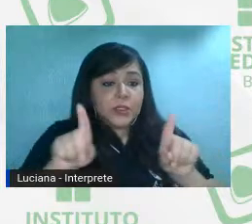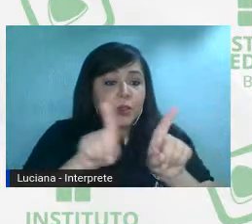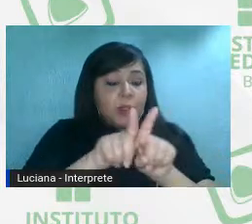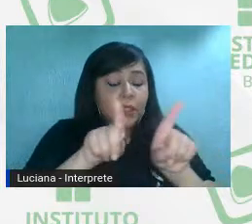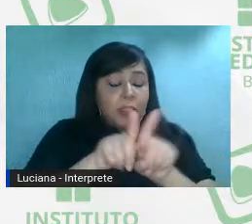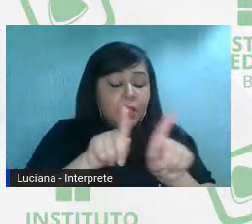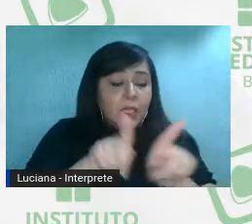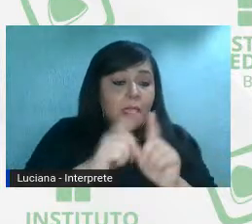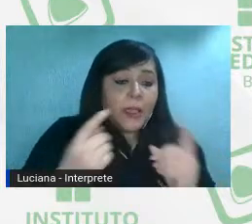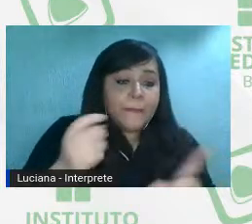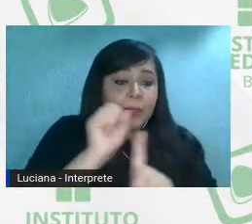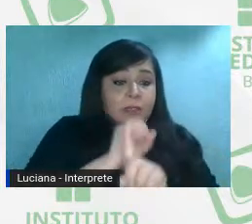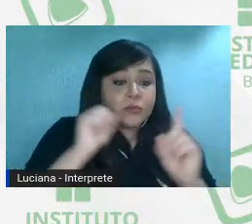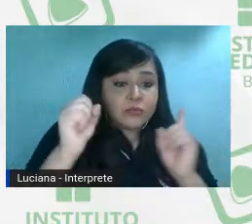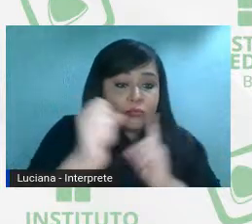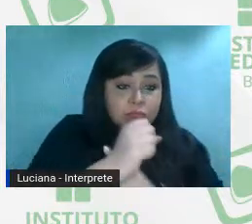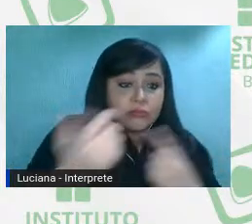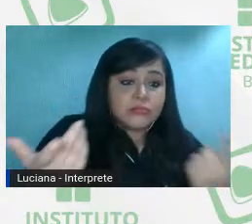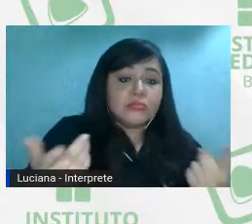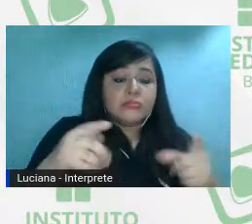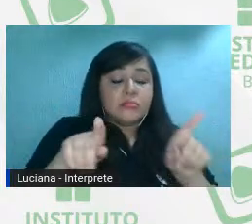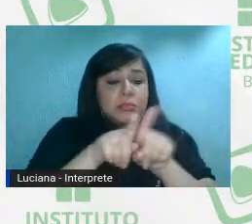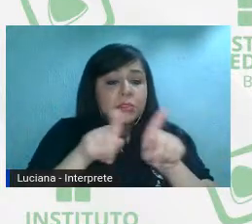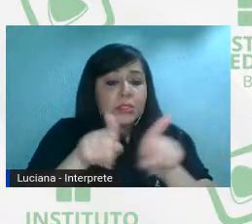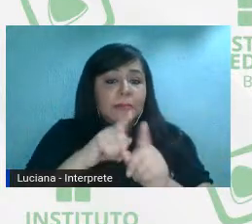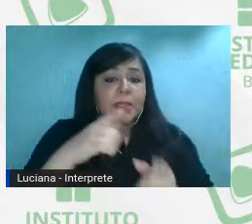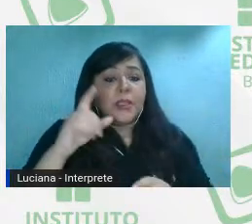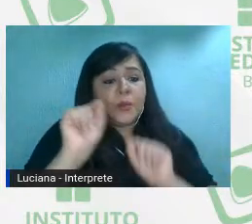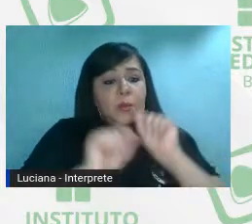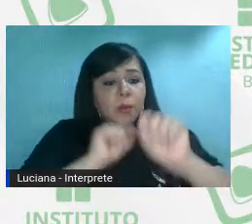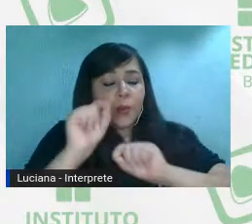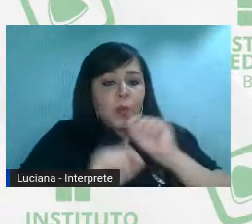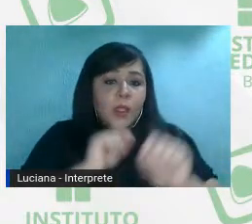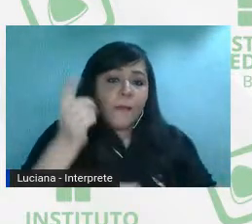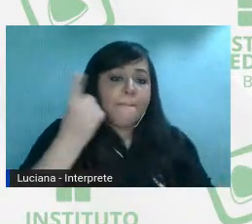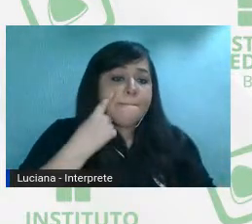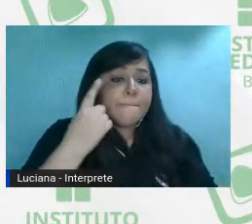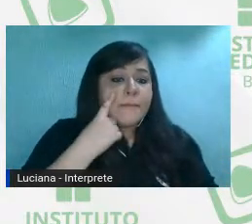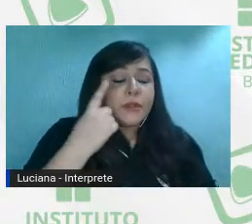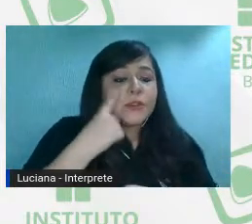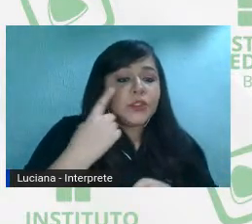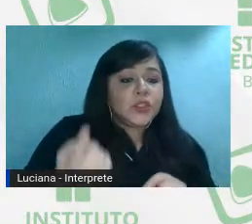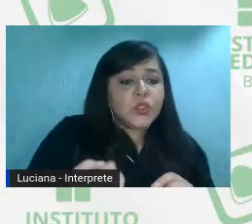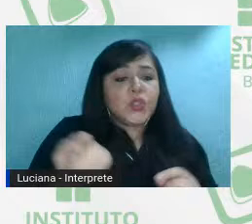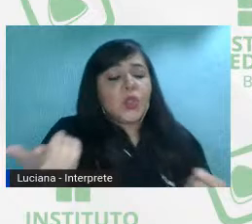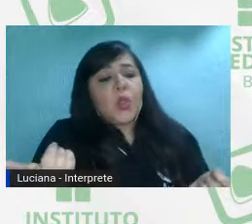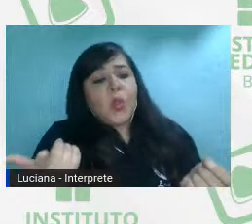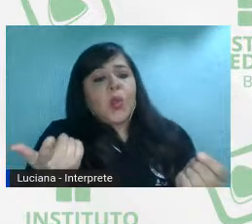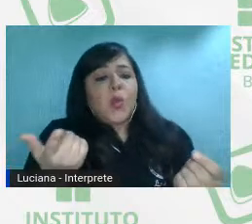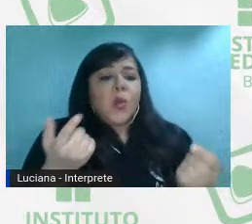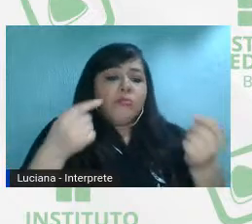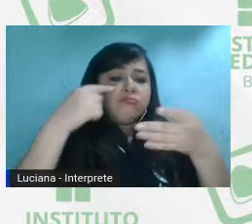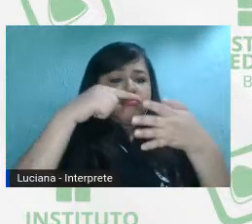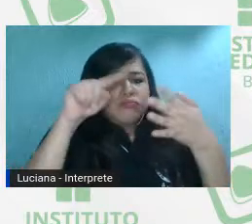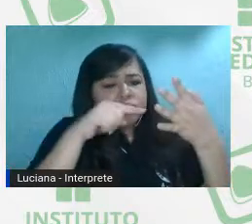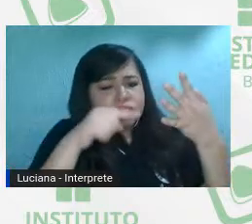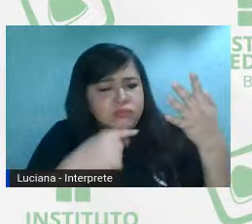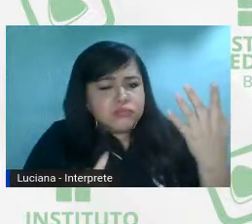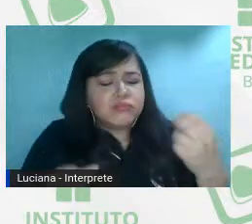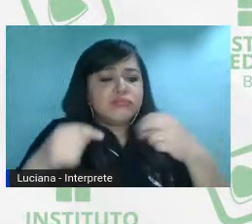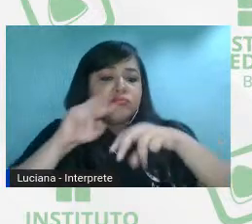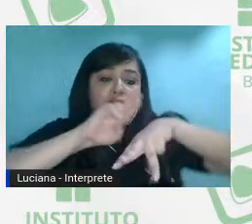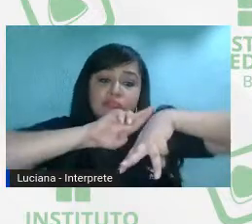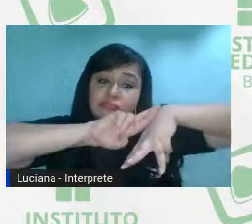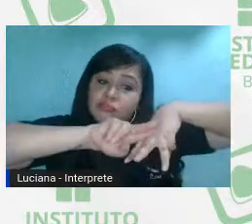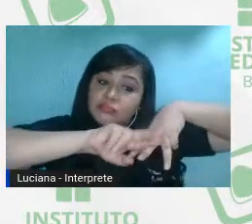de currículo e também foi levantada a questão da diversidade de gênero, que é muito